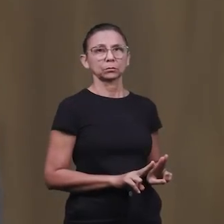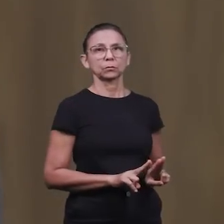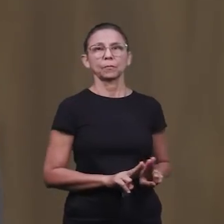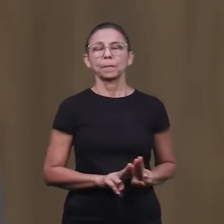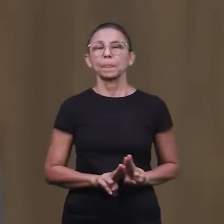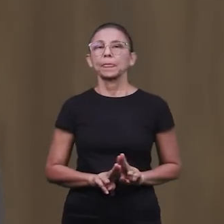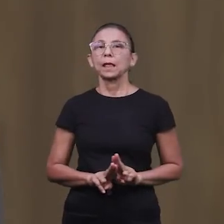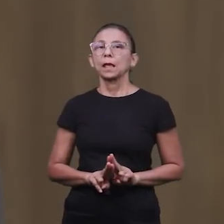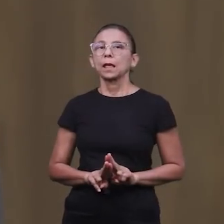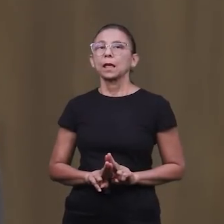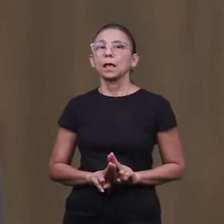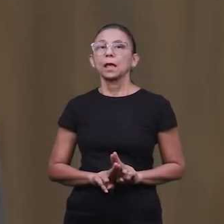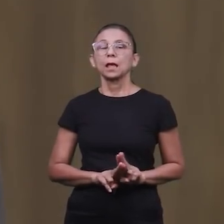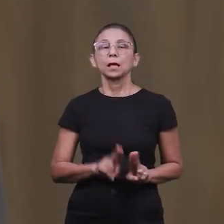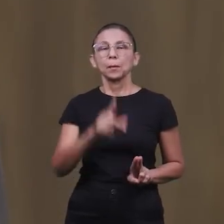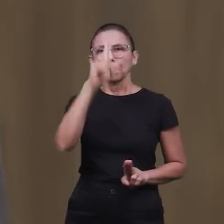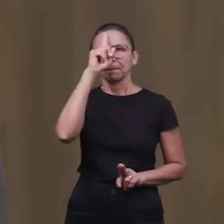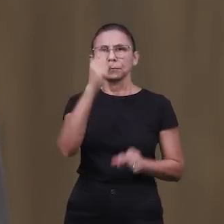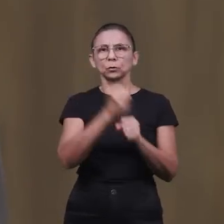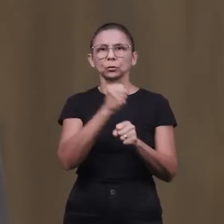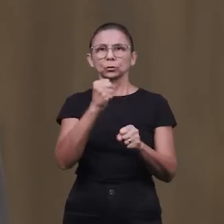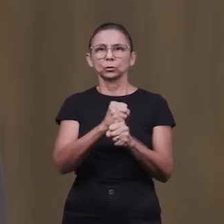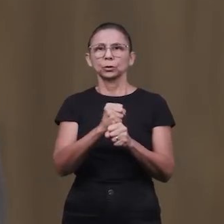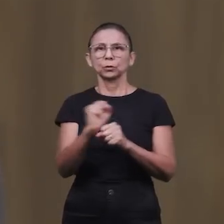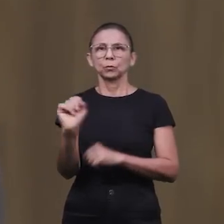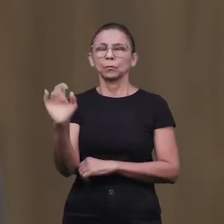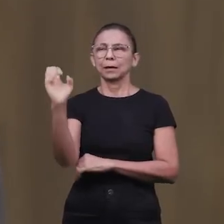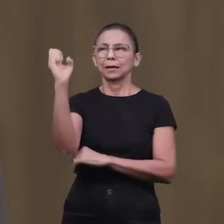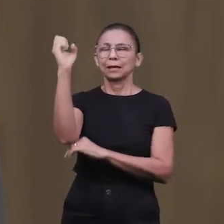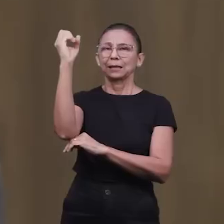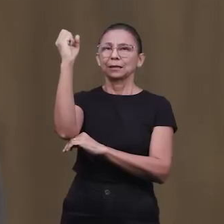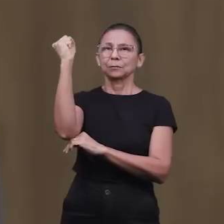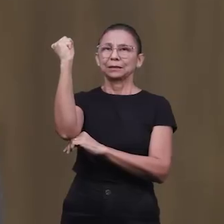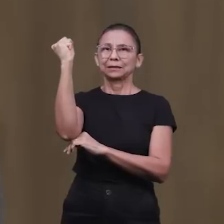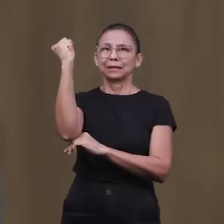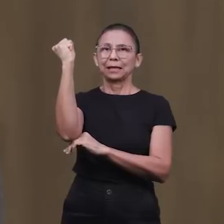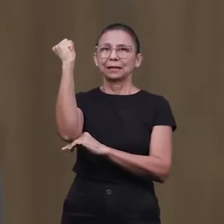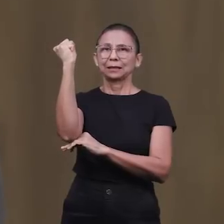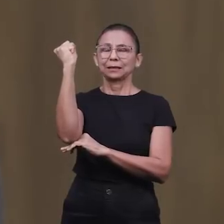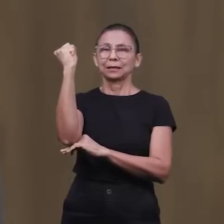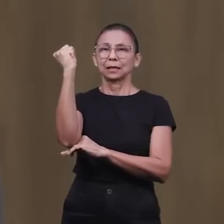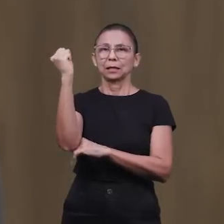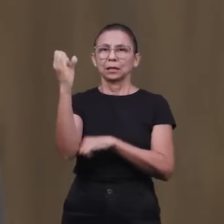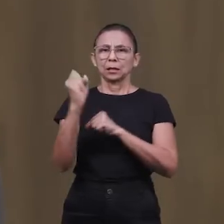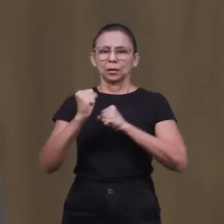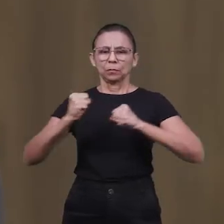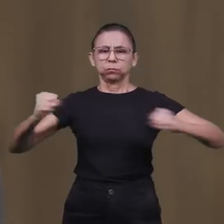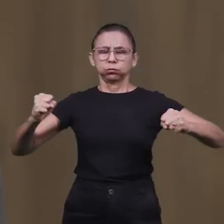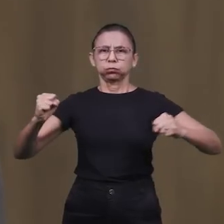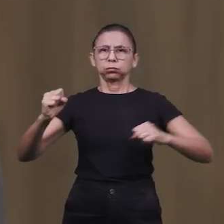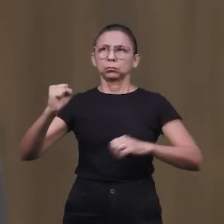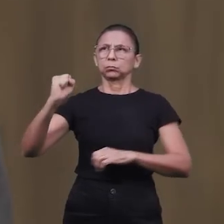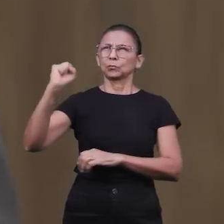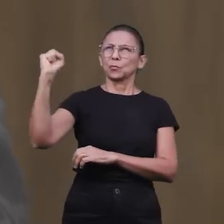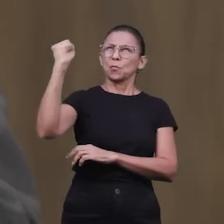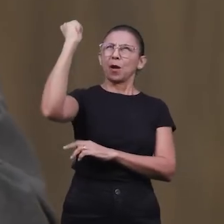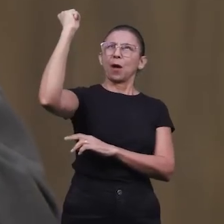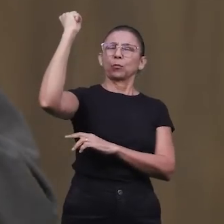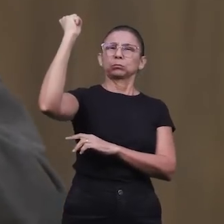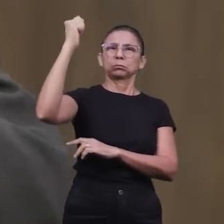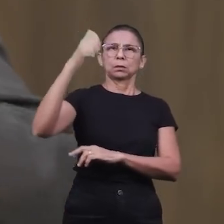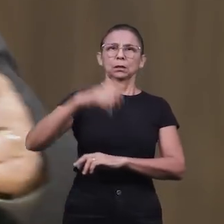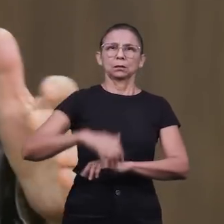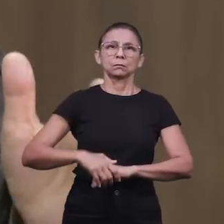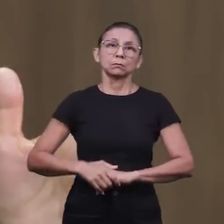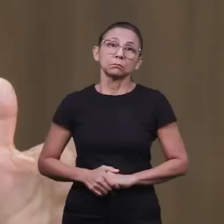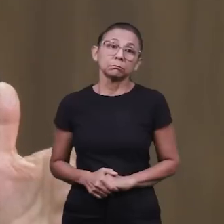60 côvados de altura por 6 de largura. Presume-se que considera-se o